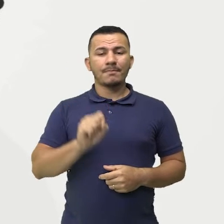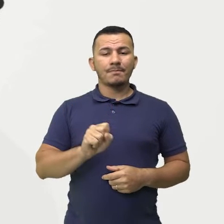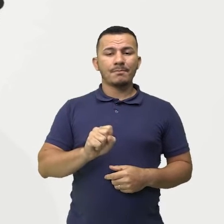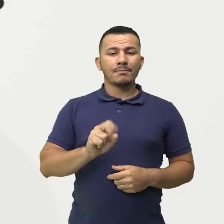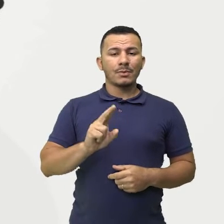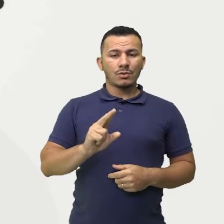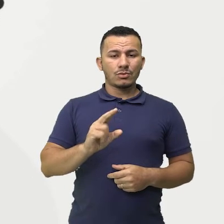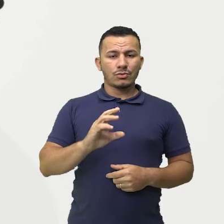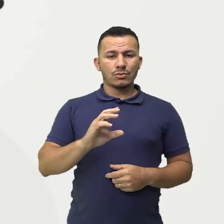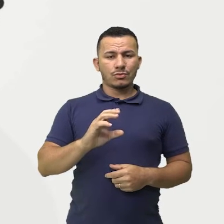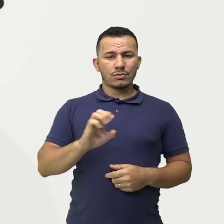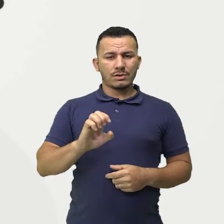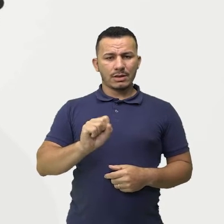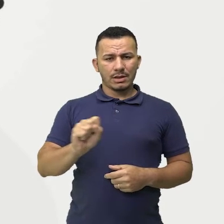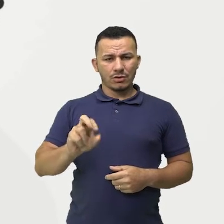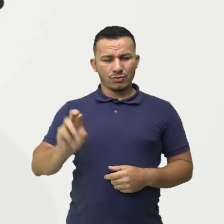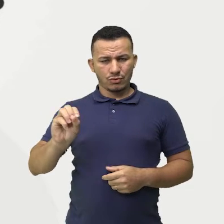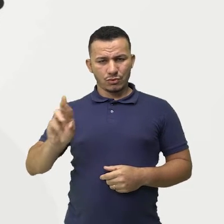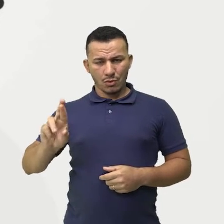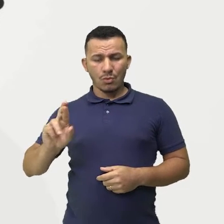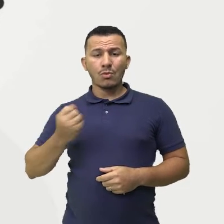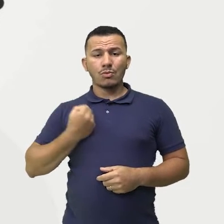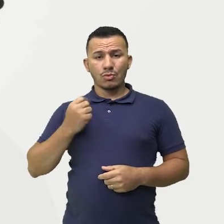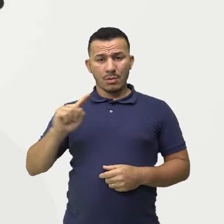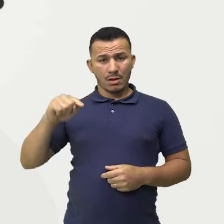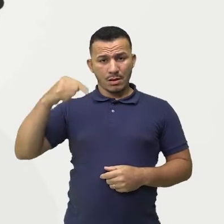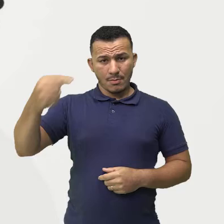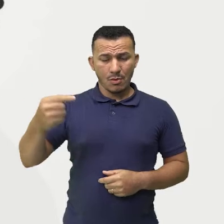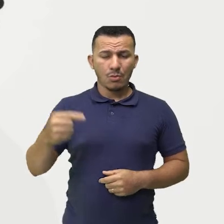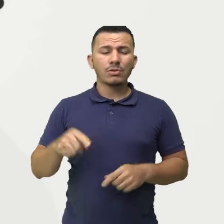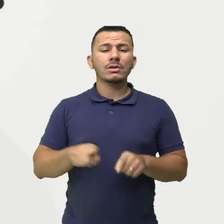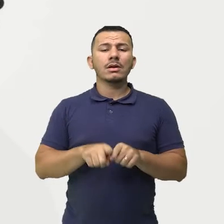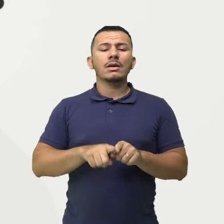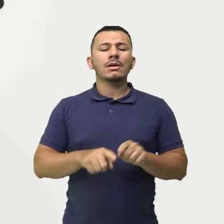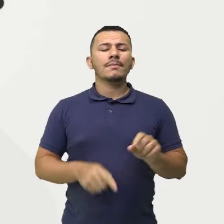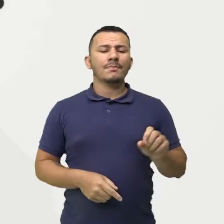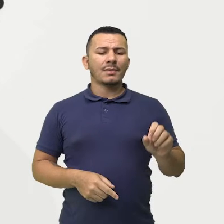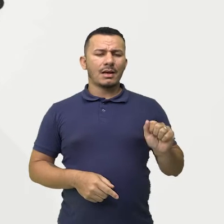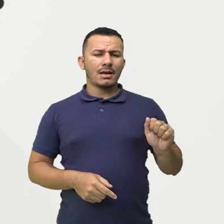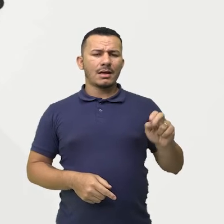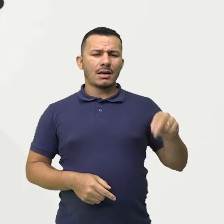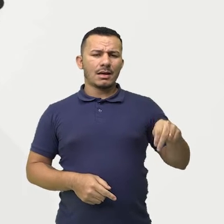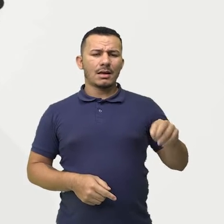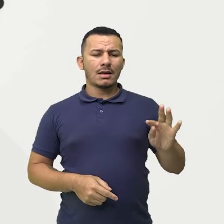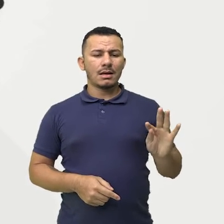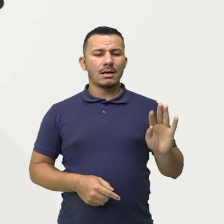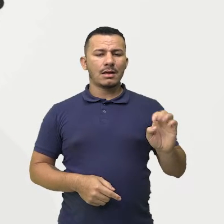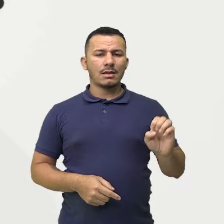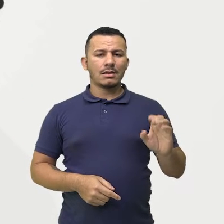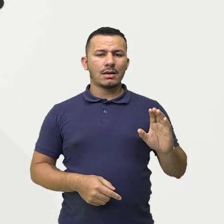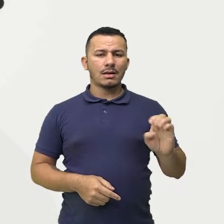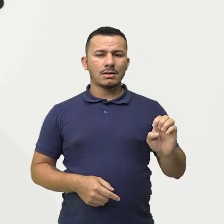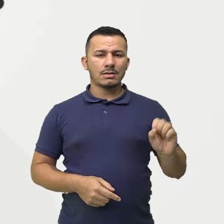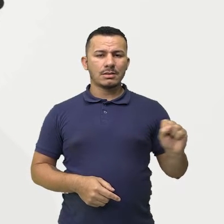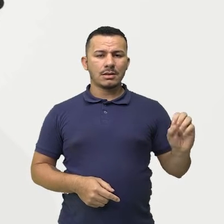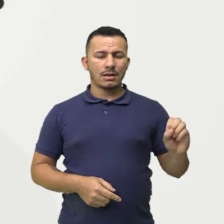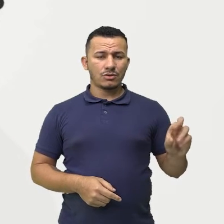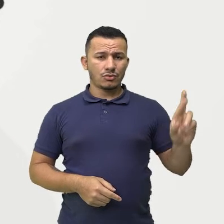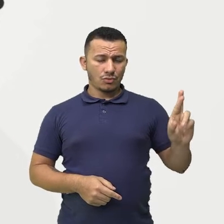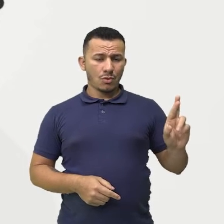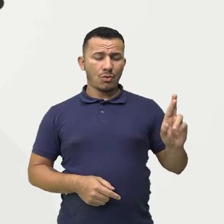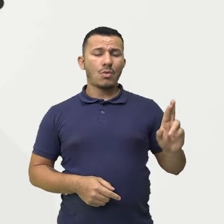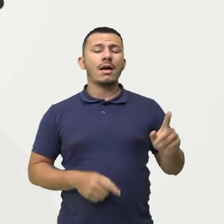o antecessor, beleza? Dentro do conjunto dos números inteiros. Então, pessoal, olha só,